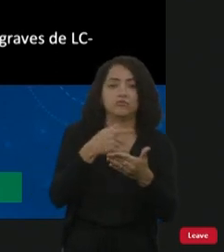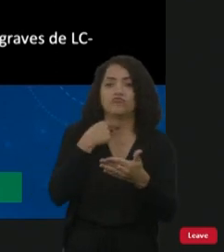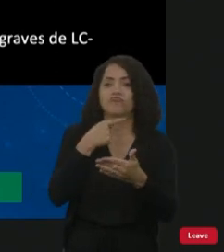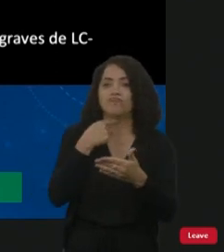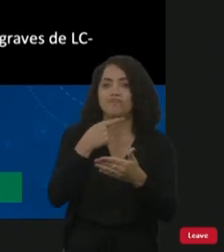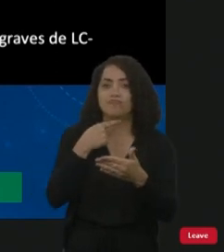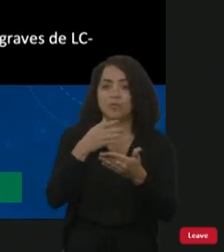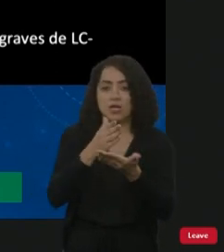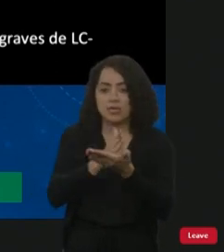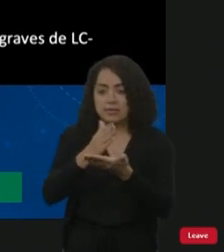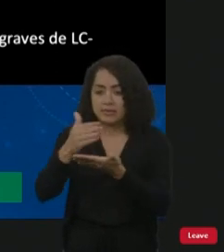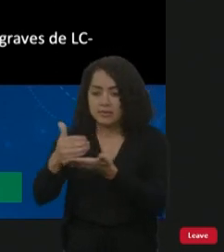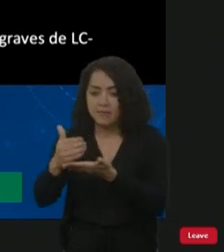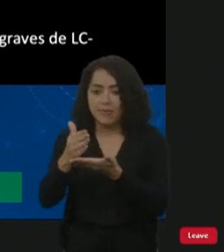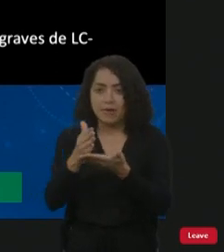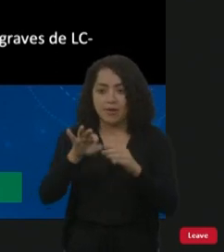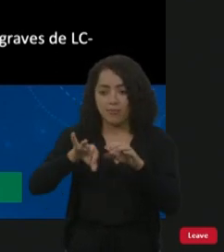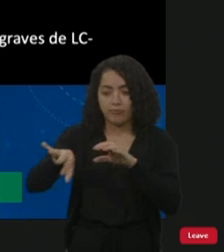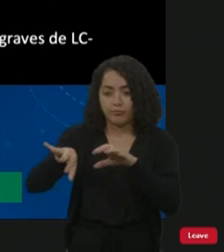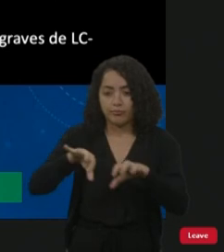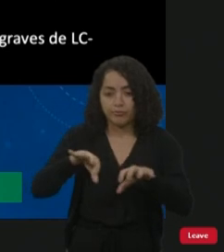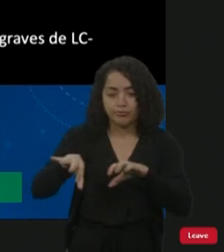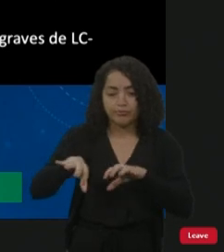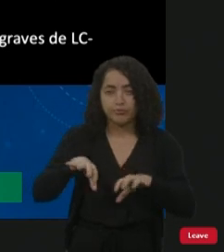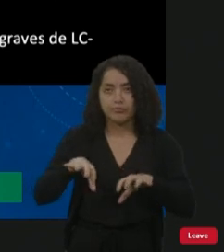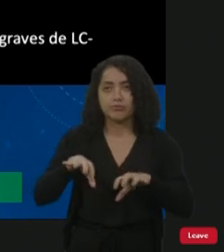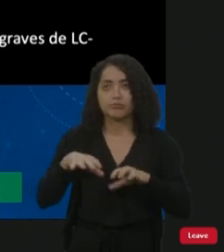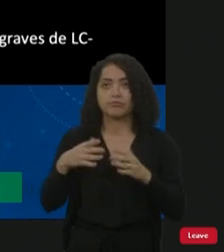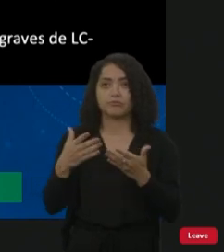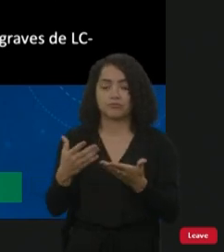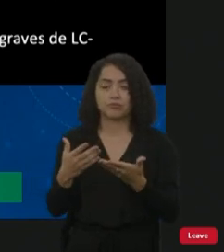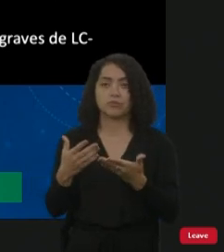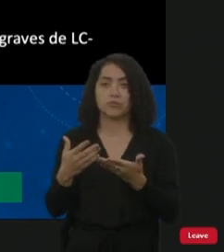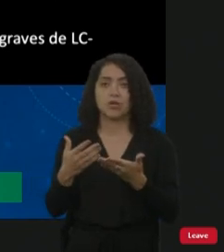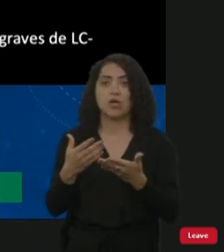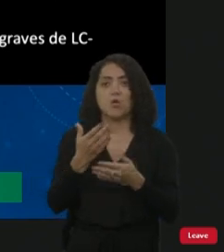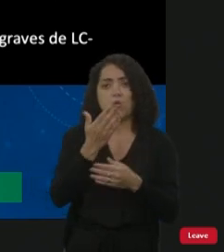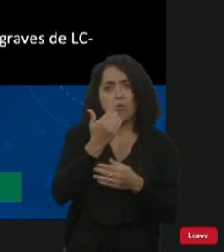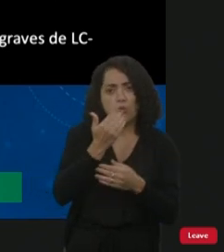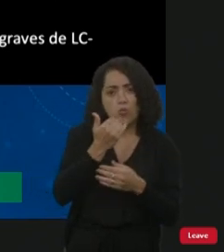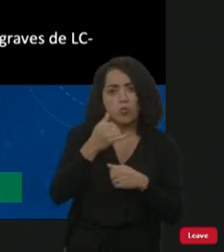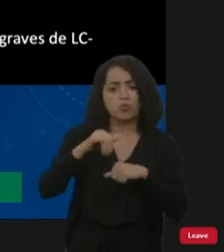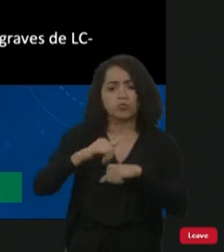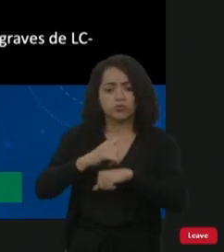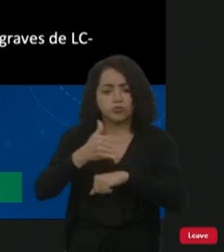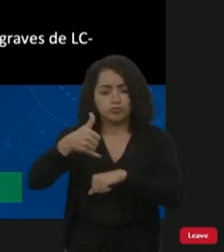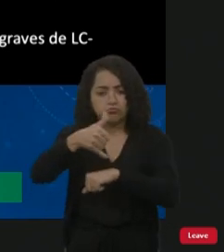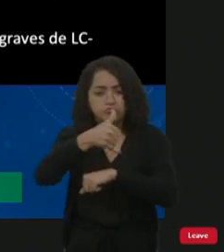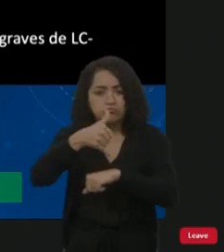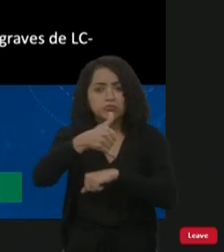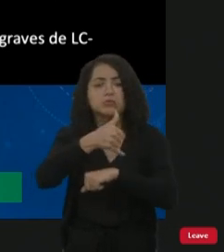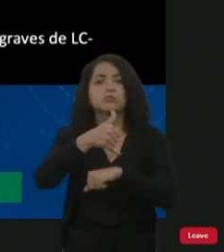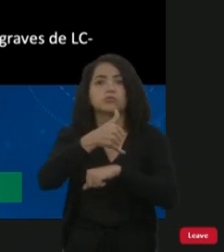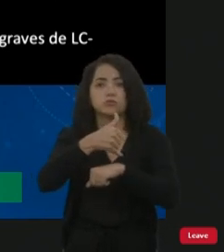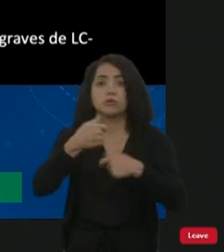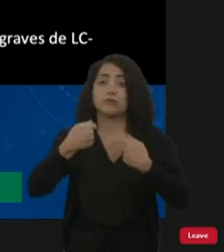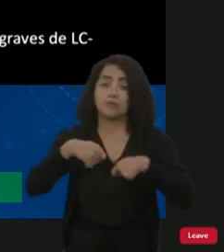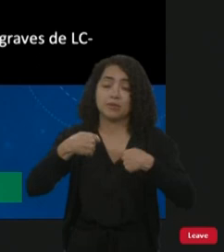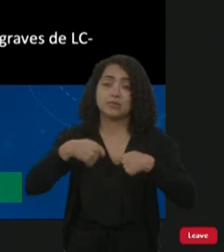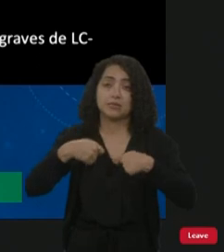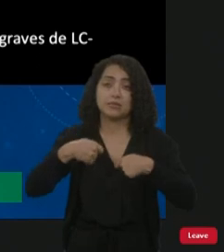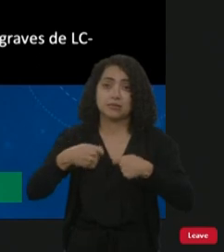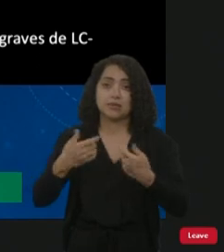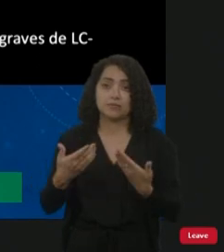de gordura dos alimentos naturais. Então, um pouco de consumo de gordura ele vai ter, né? E a